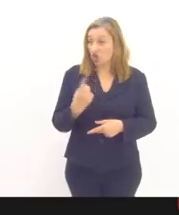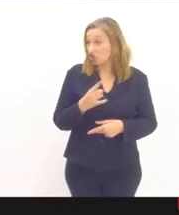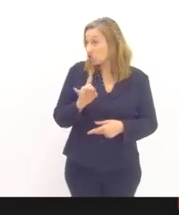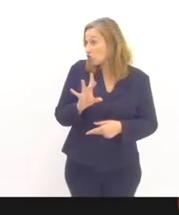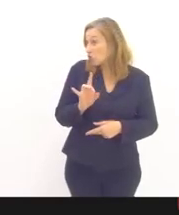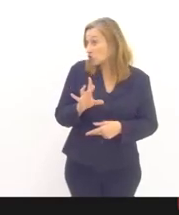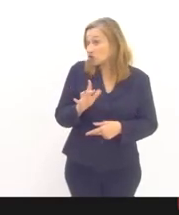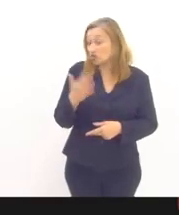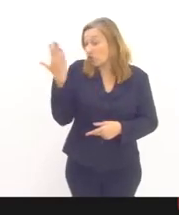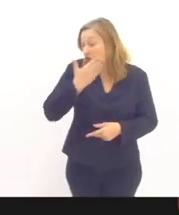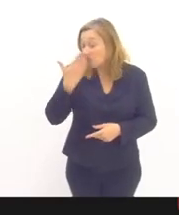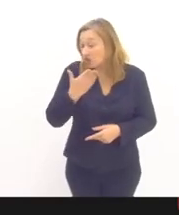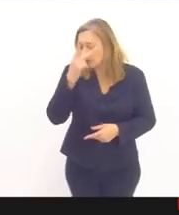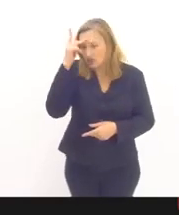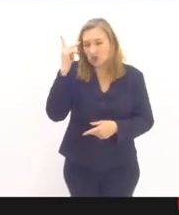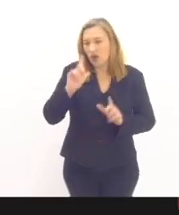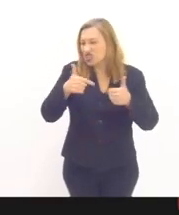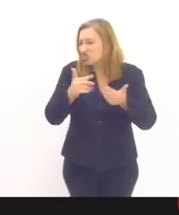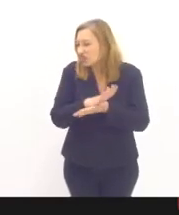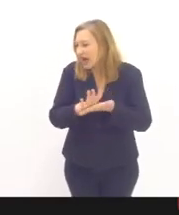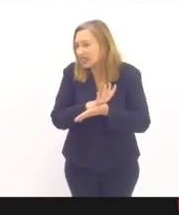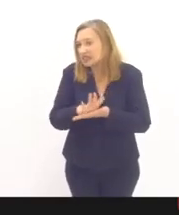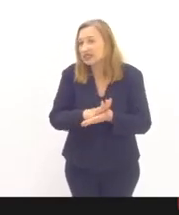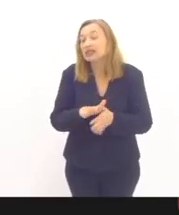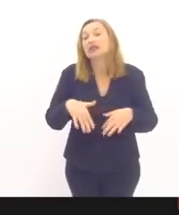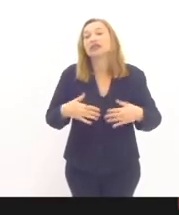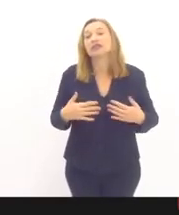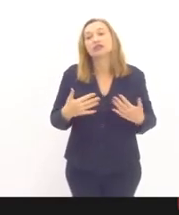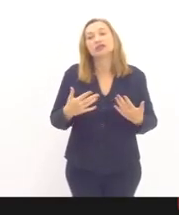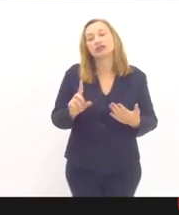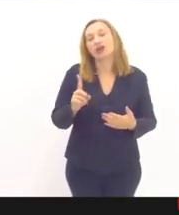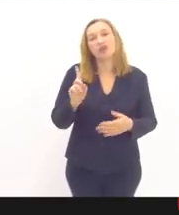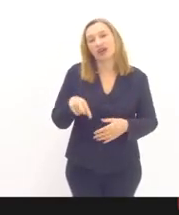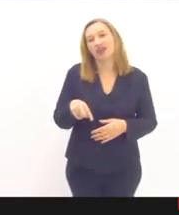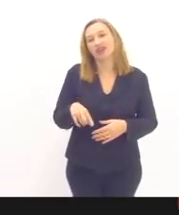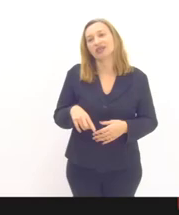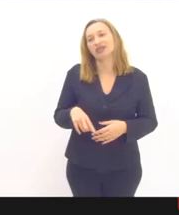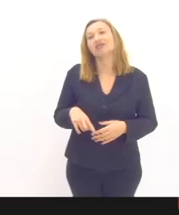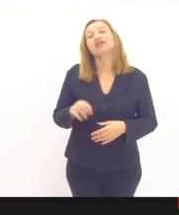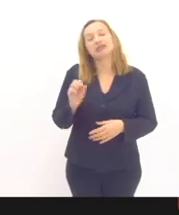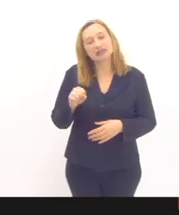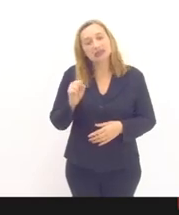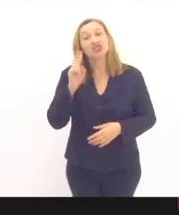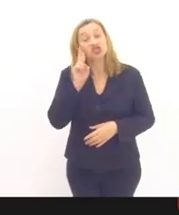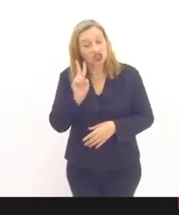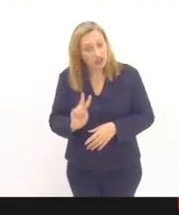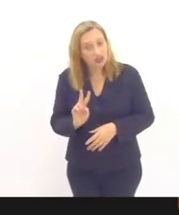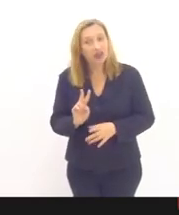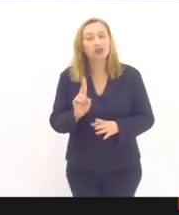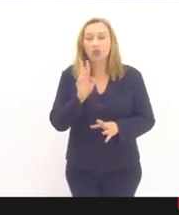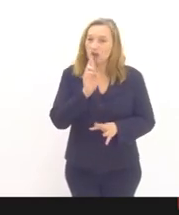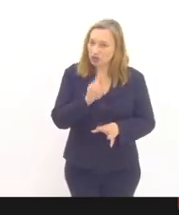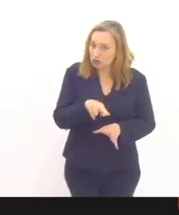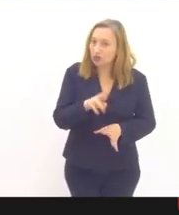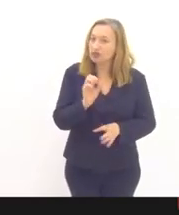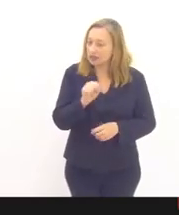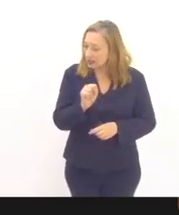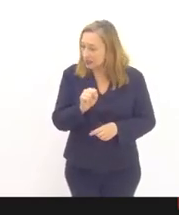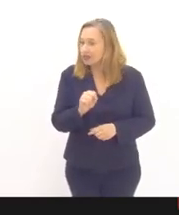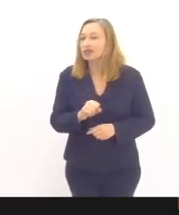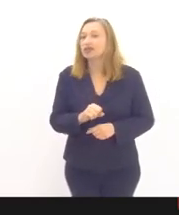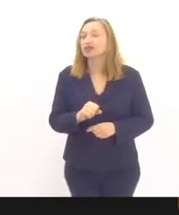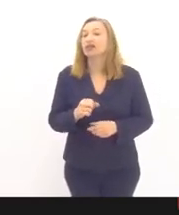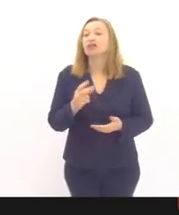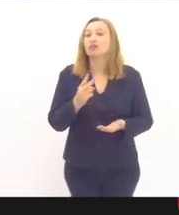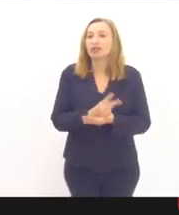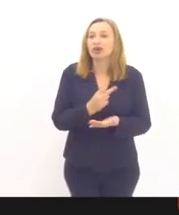gente não está vendo ninguém fazendo nada. E não é bem assim, a gente está vendo esse resultado, né? Ainda